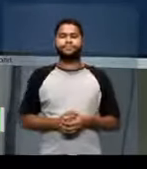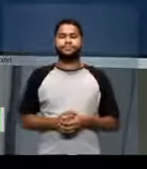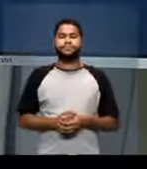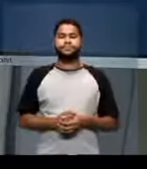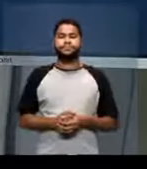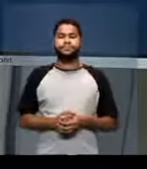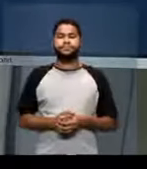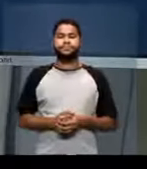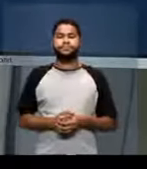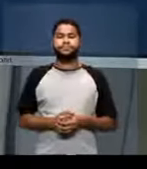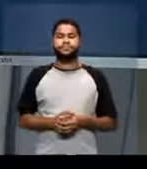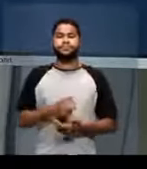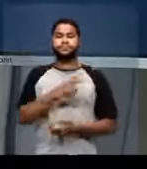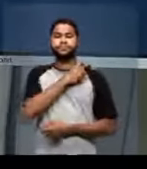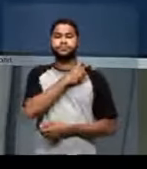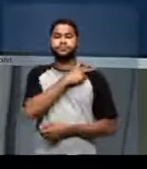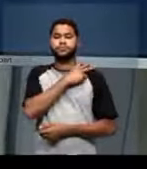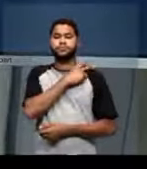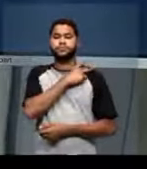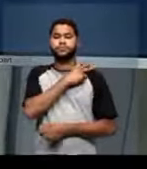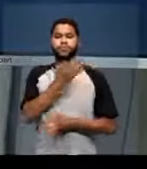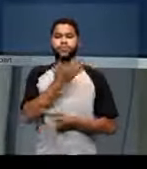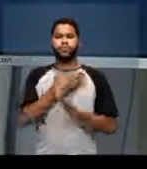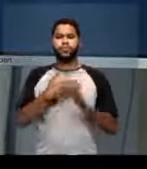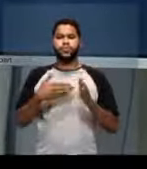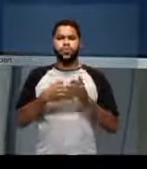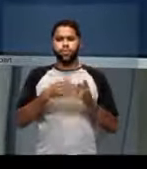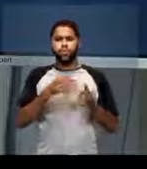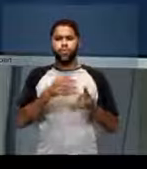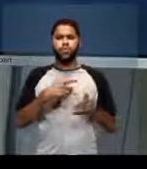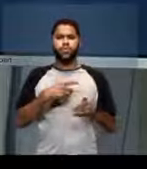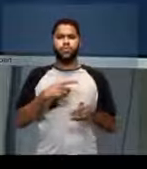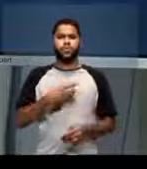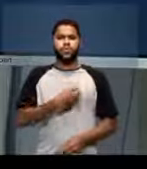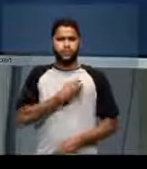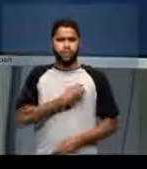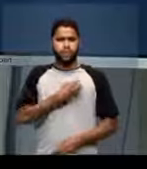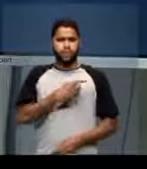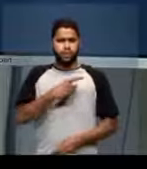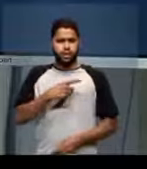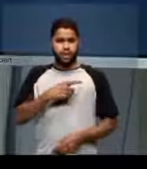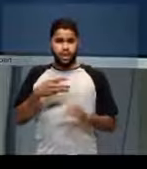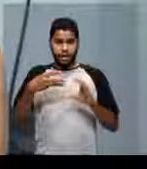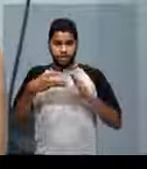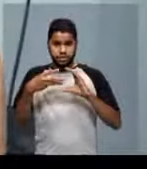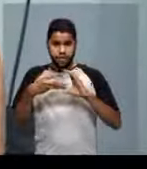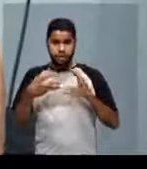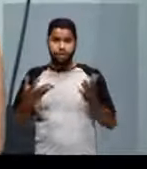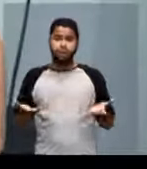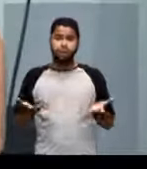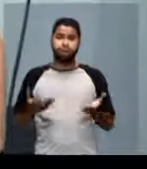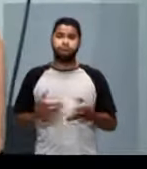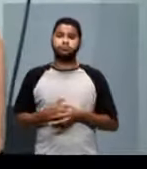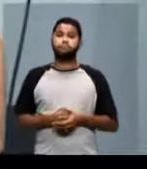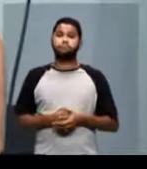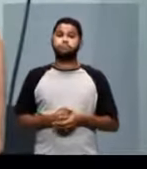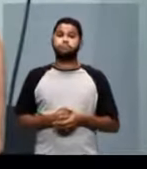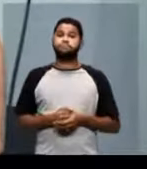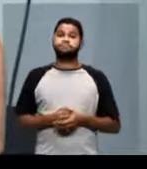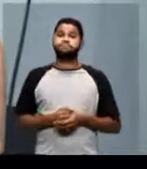lá. 2º ano, todo ser vivo é formado por célula? Ok.